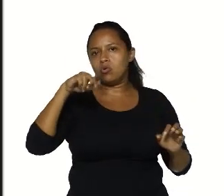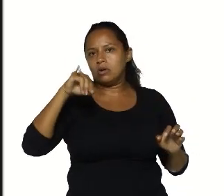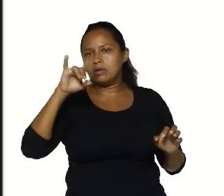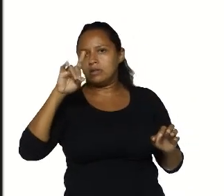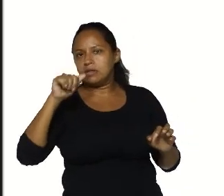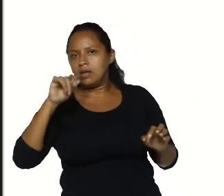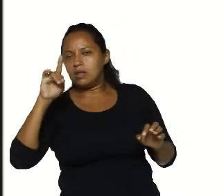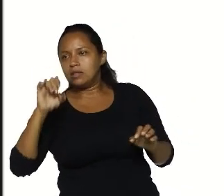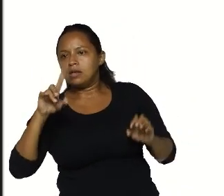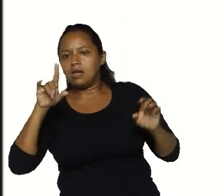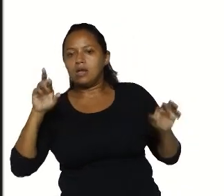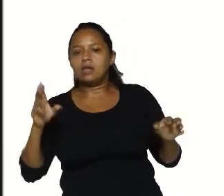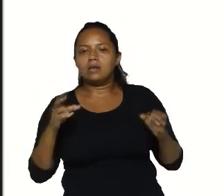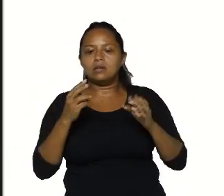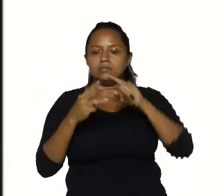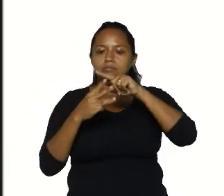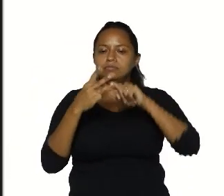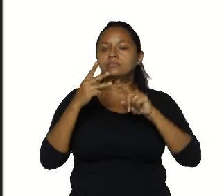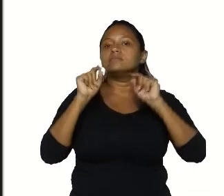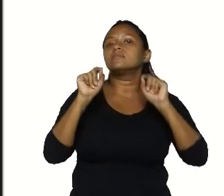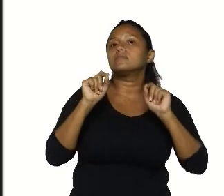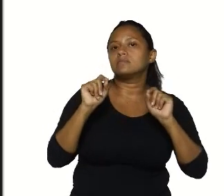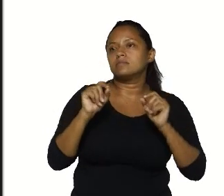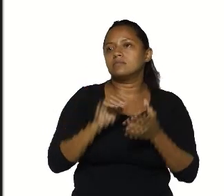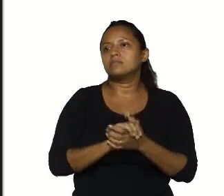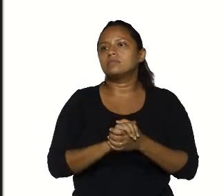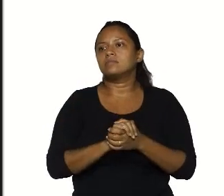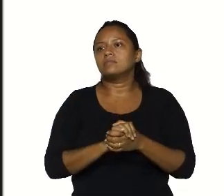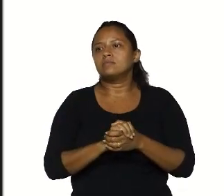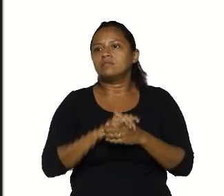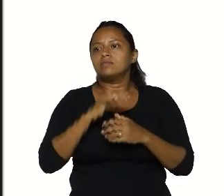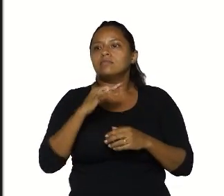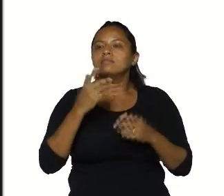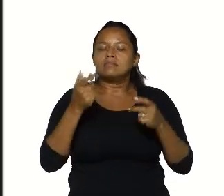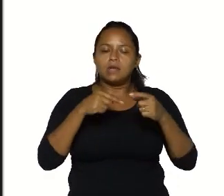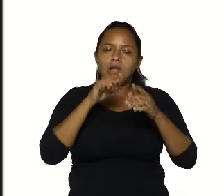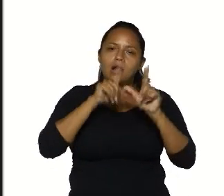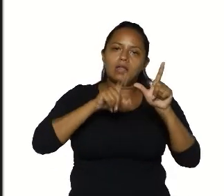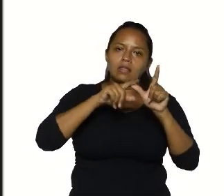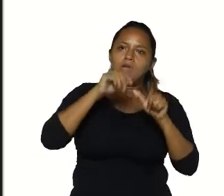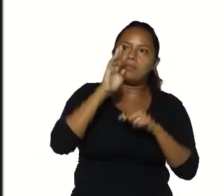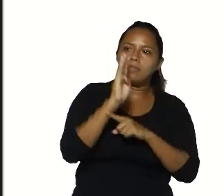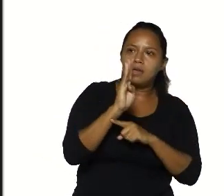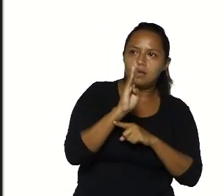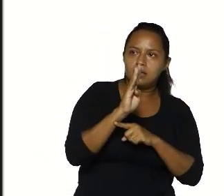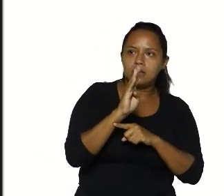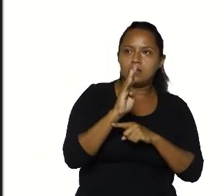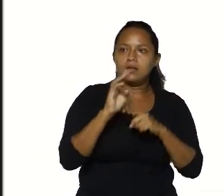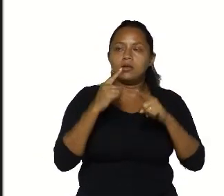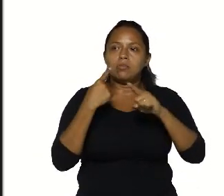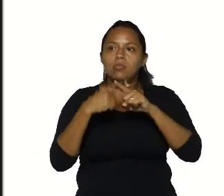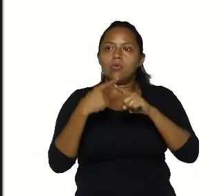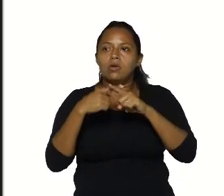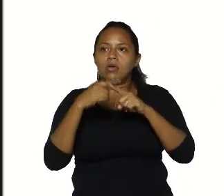leucócitos, são, respectivamente, seriam aqui, ó, Flávia, que está com a quantidade de